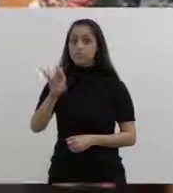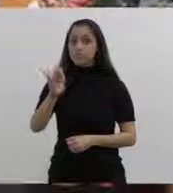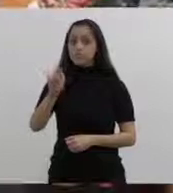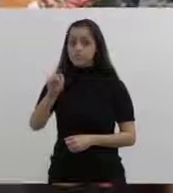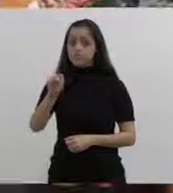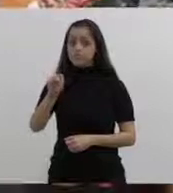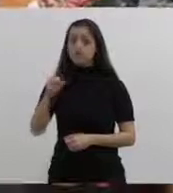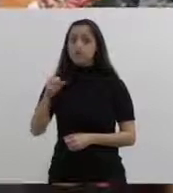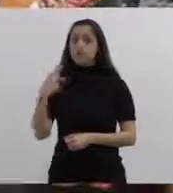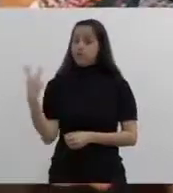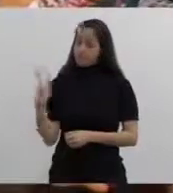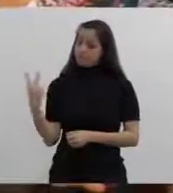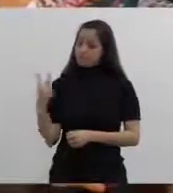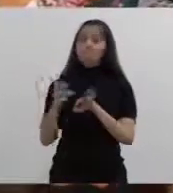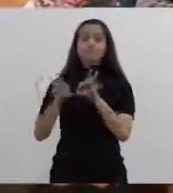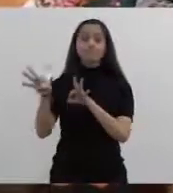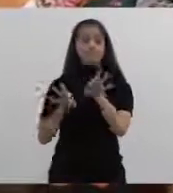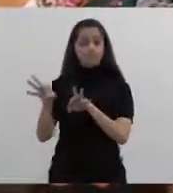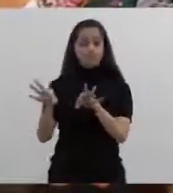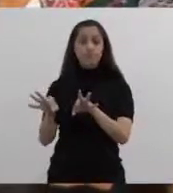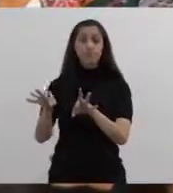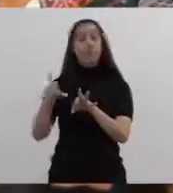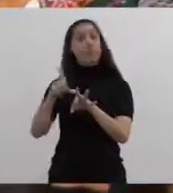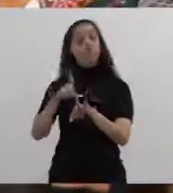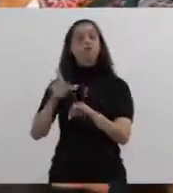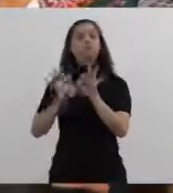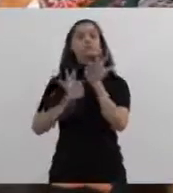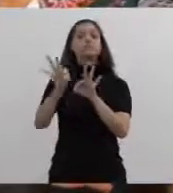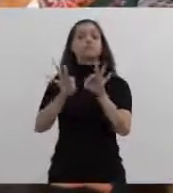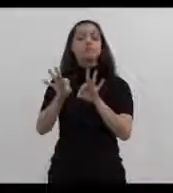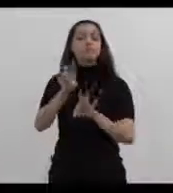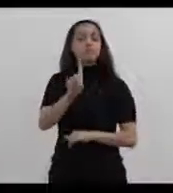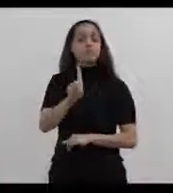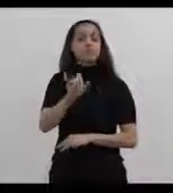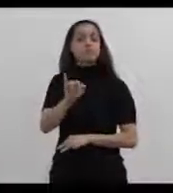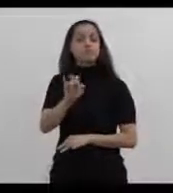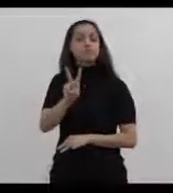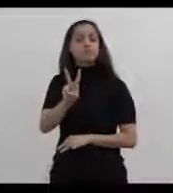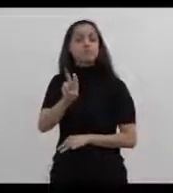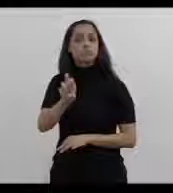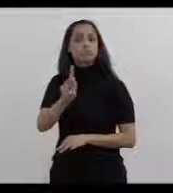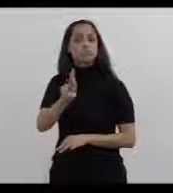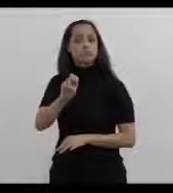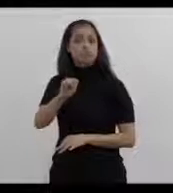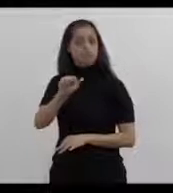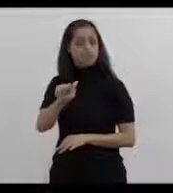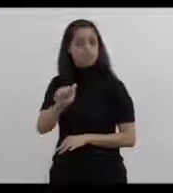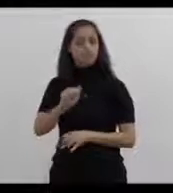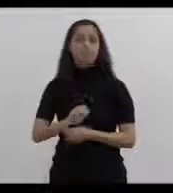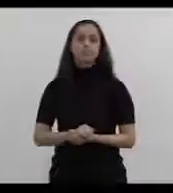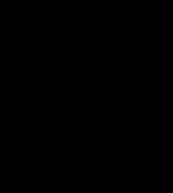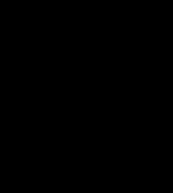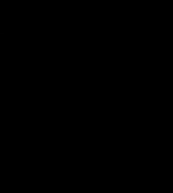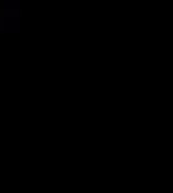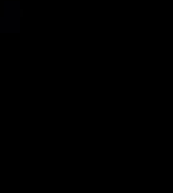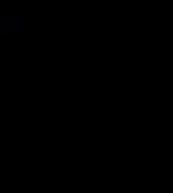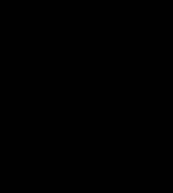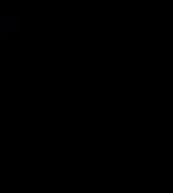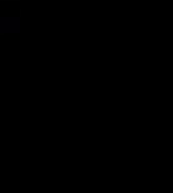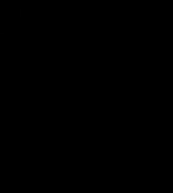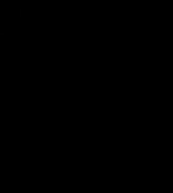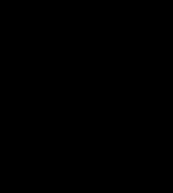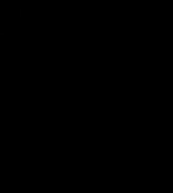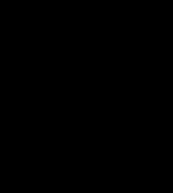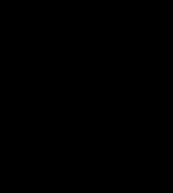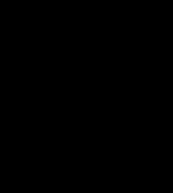gravações. Aqui em Buenos Aires fizemos a pré-produção e a realização do vídeo para o Diversa. Diversa, educação